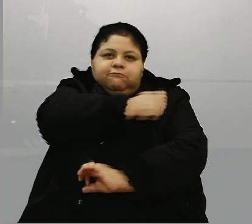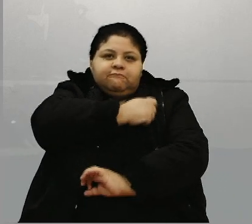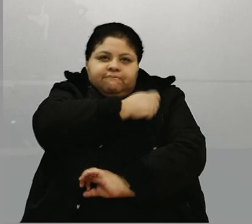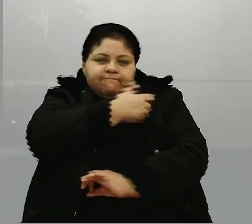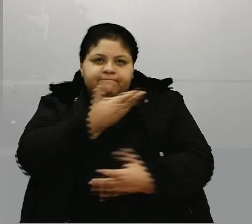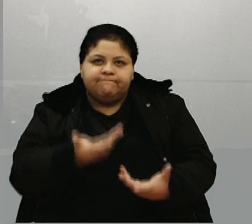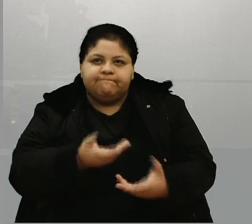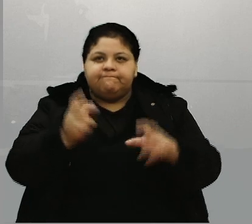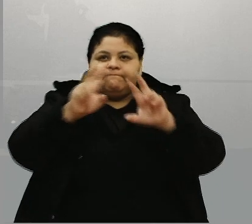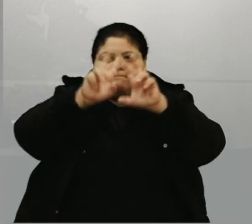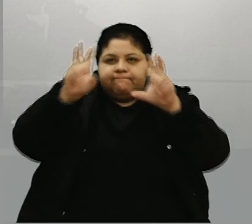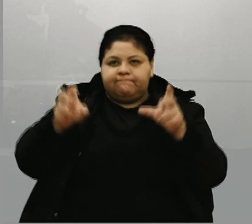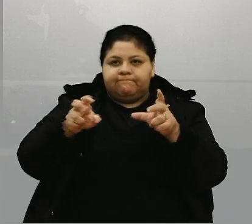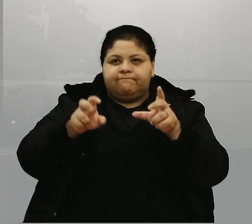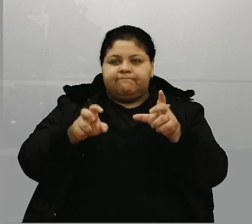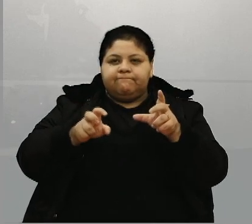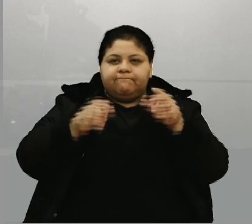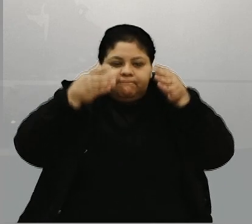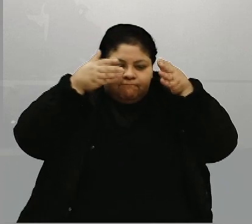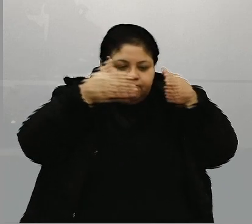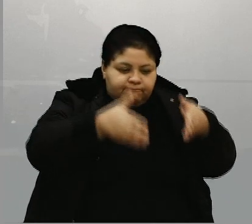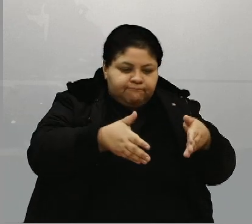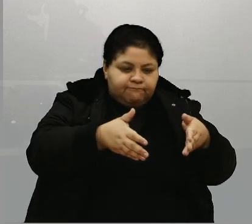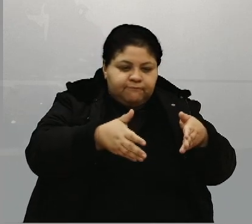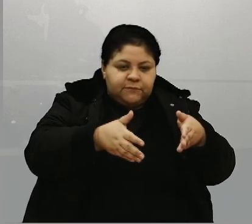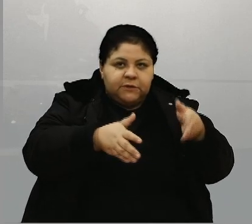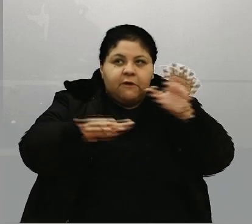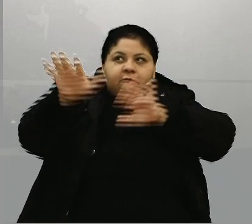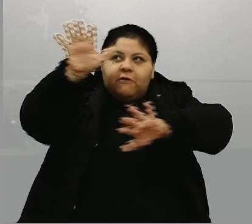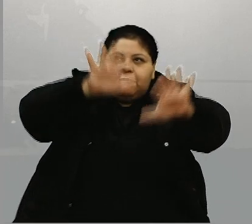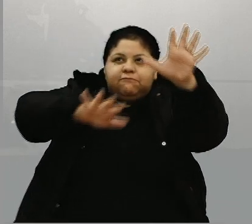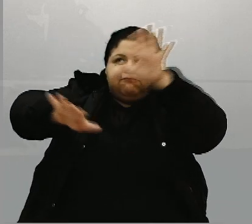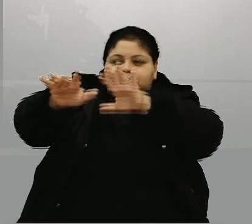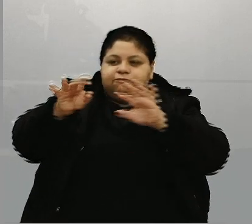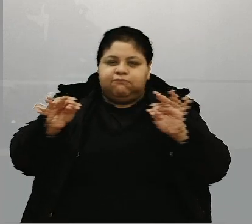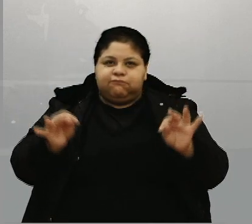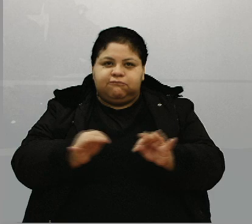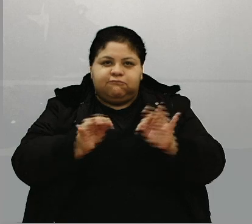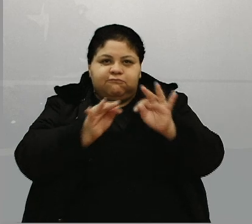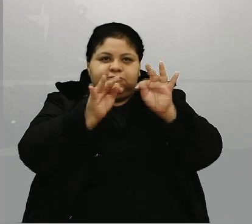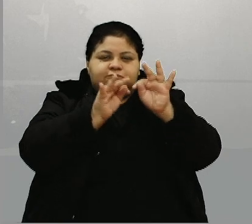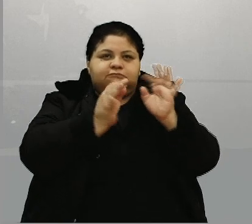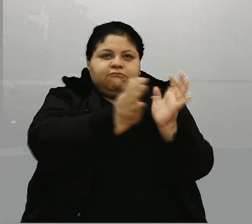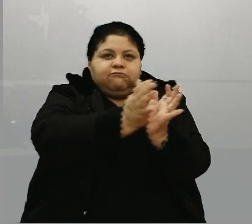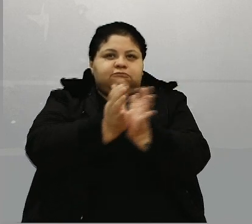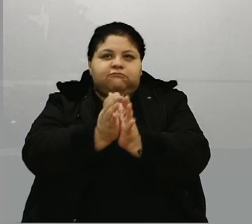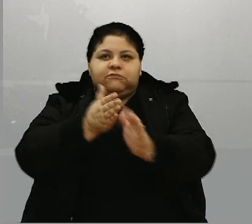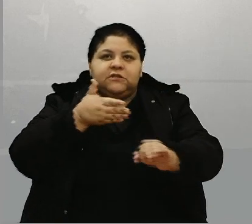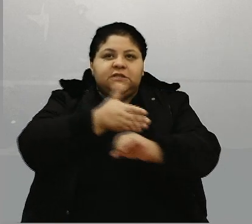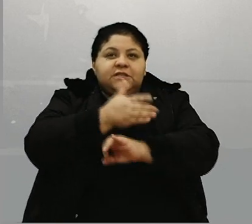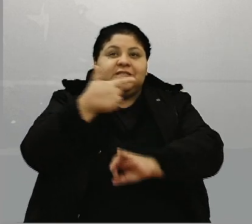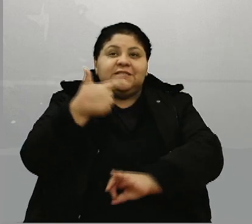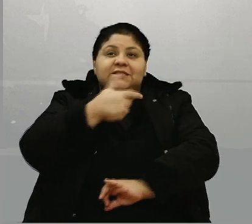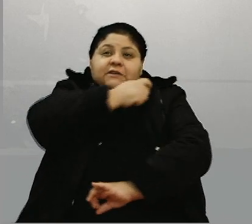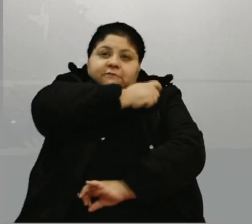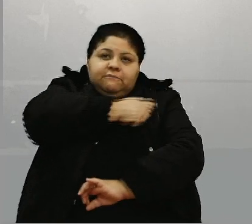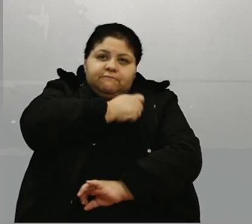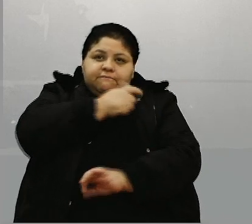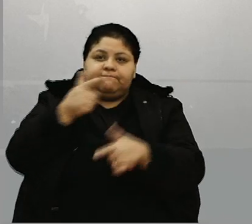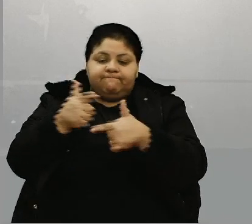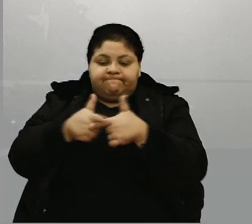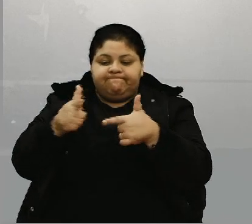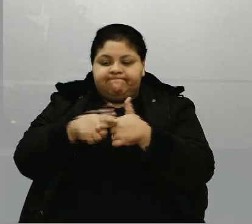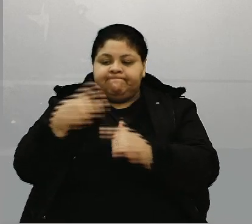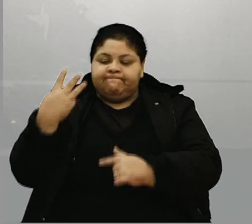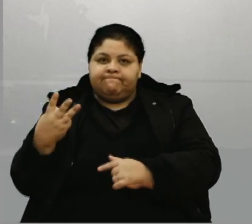temas relacionados ao espaço e à tecnologia. Nossa equipe, então, é composta por 7 estudantes que foram divididos em